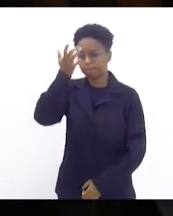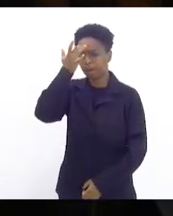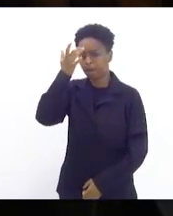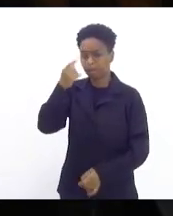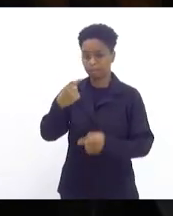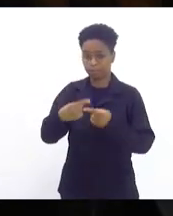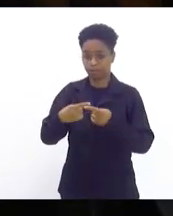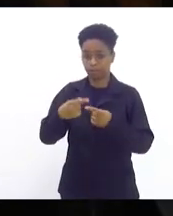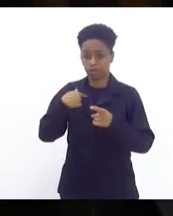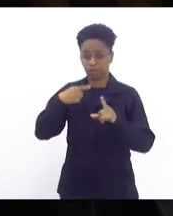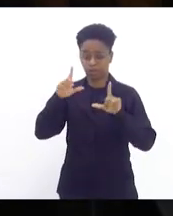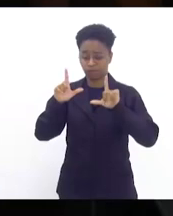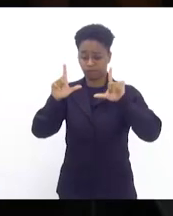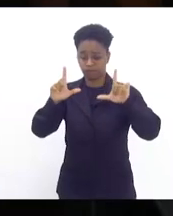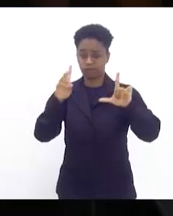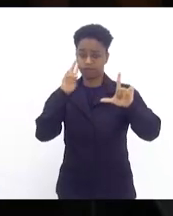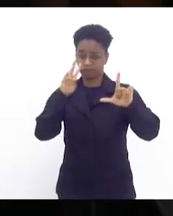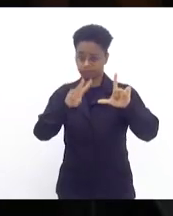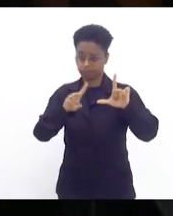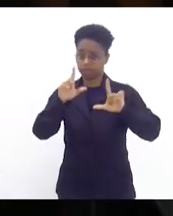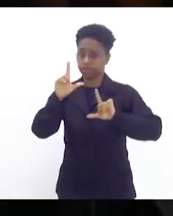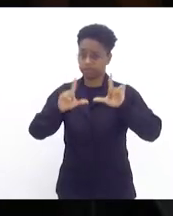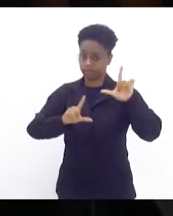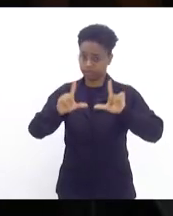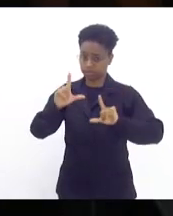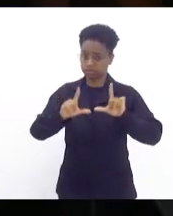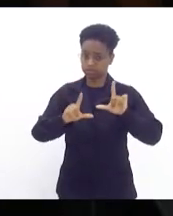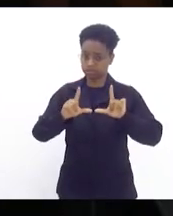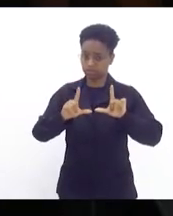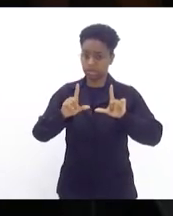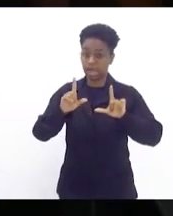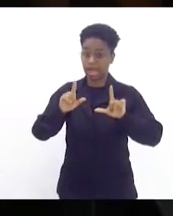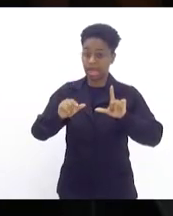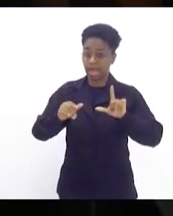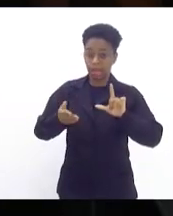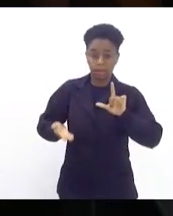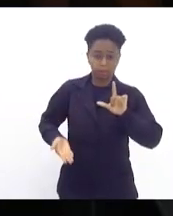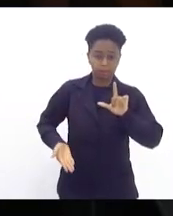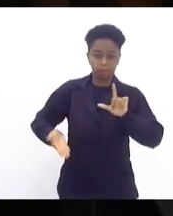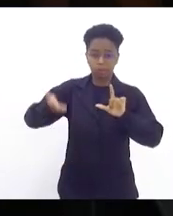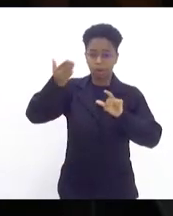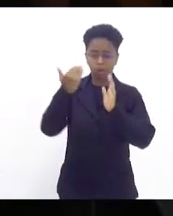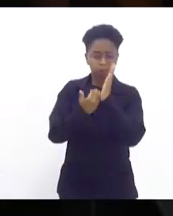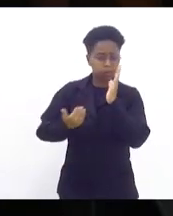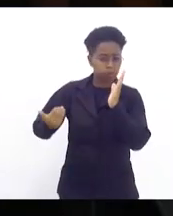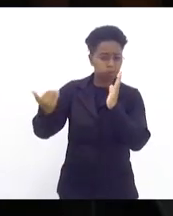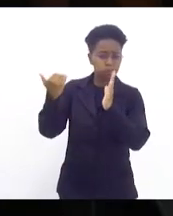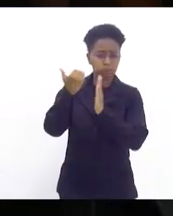eu vi a tela da TV é o maior crescimento desde 2016